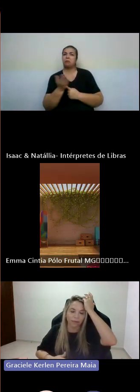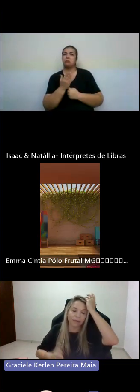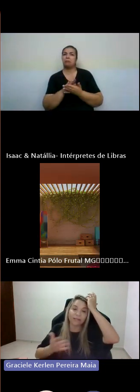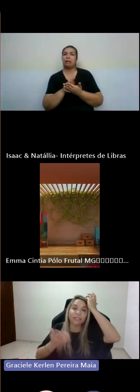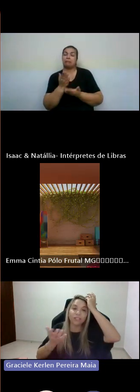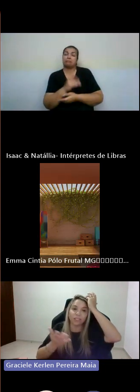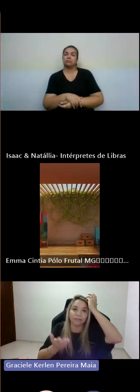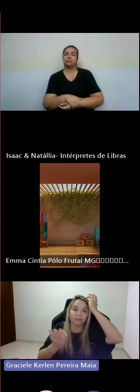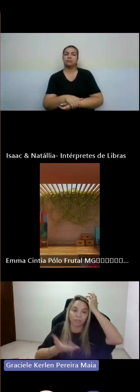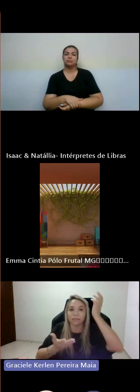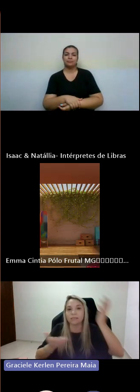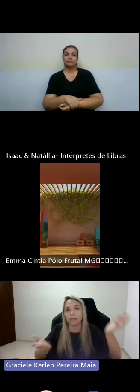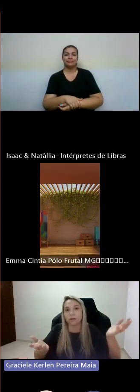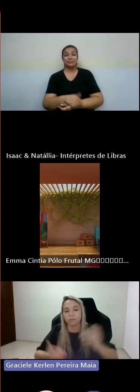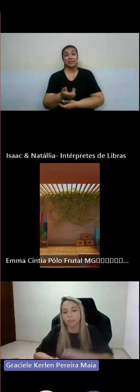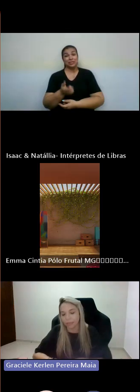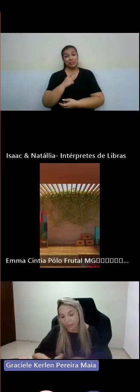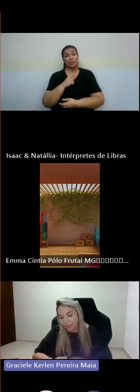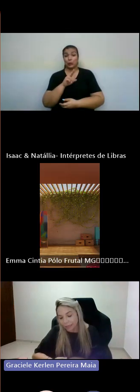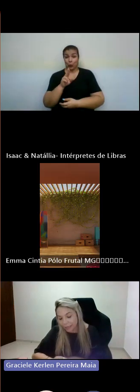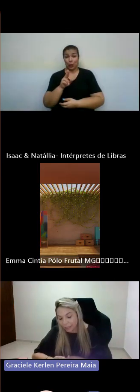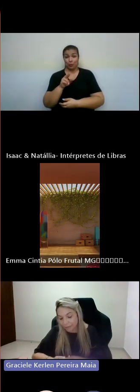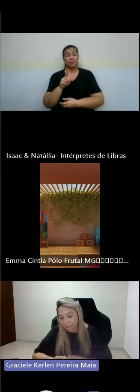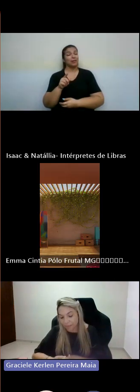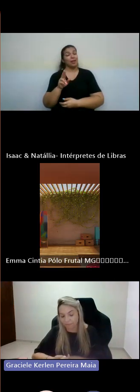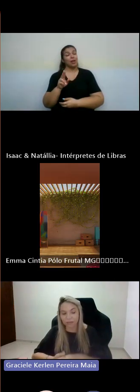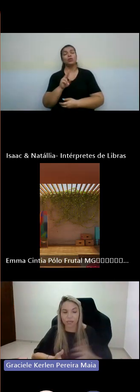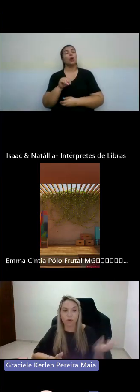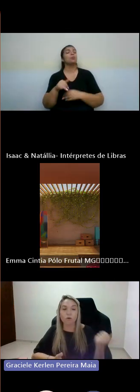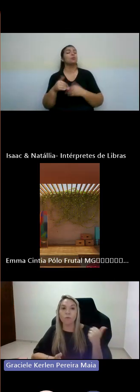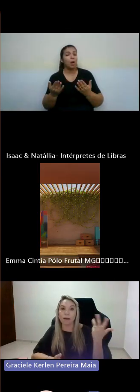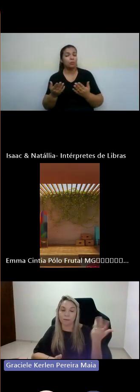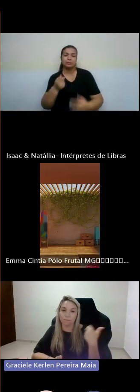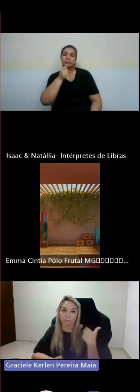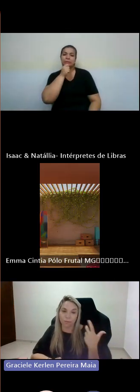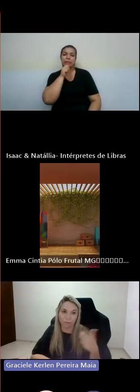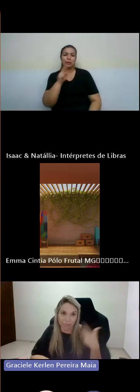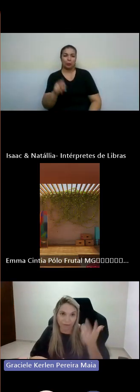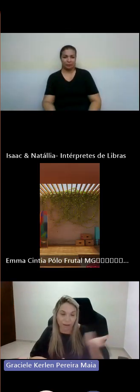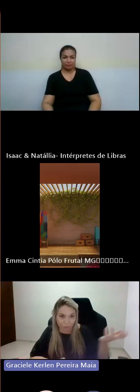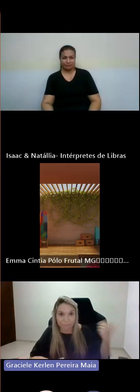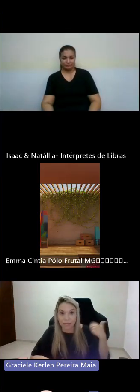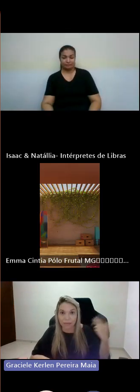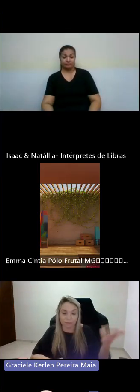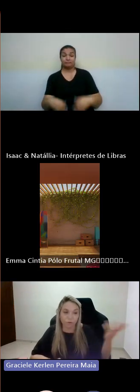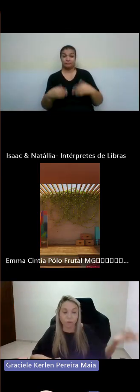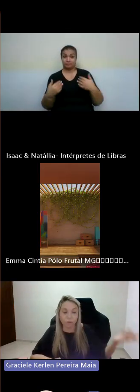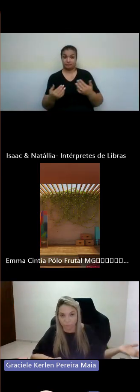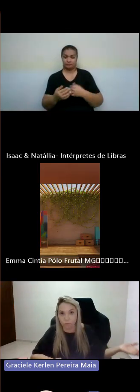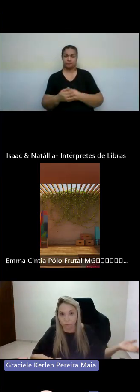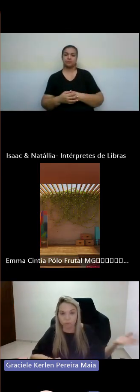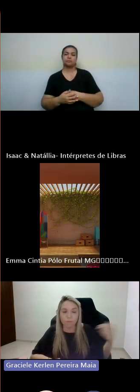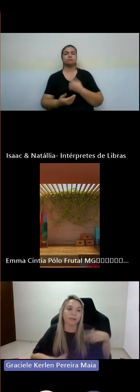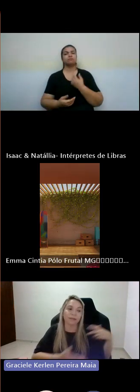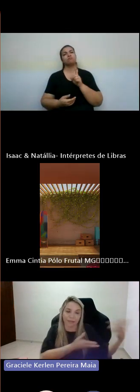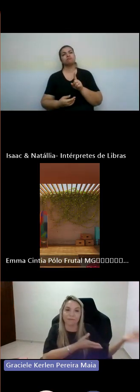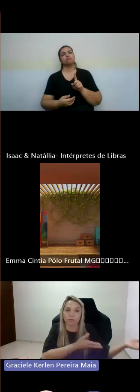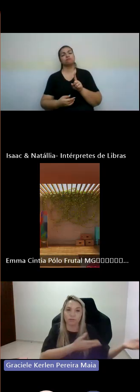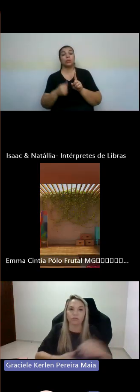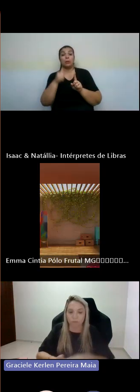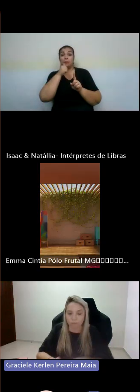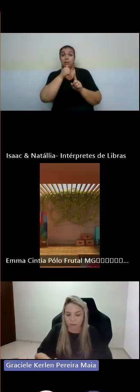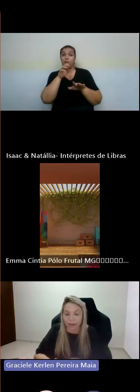Na verdade, tinha, chama-se Sem Nome. E aí chegou uma menina, uma amiga que formou junto comigo,